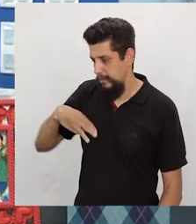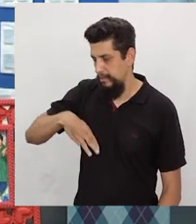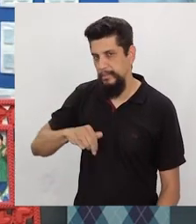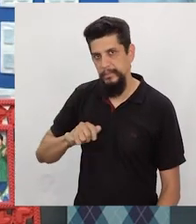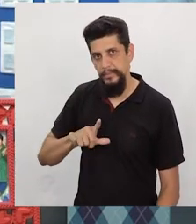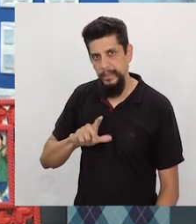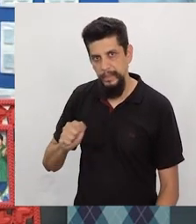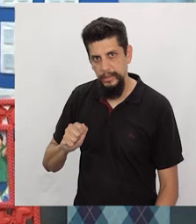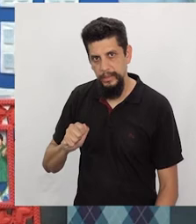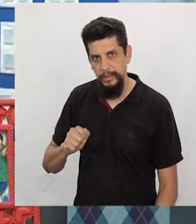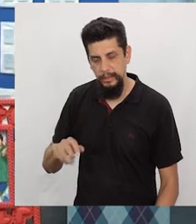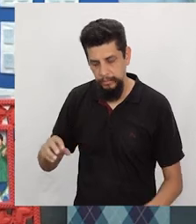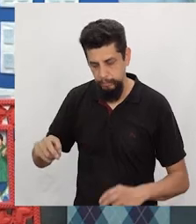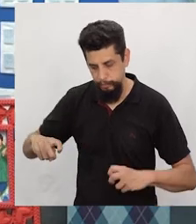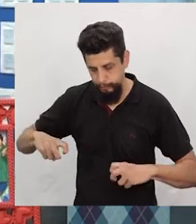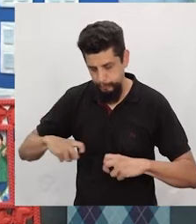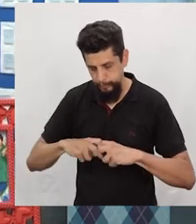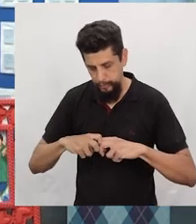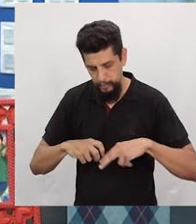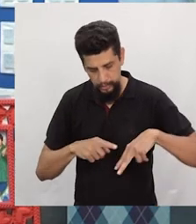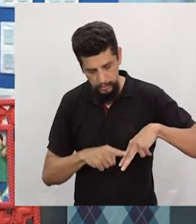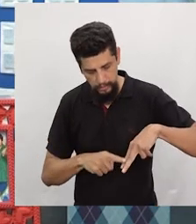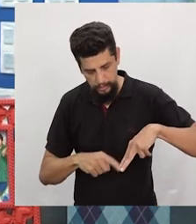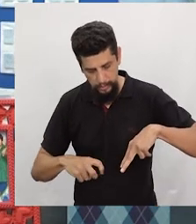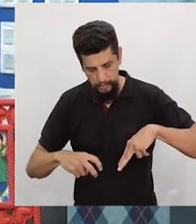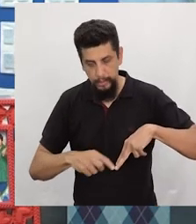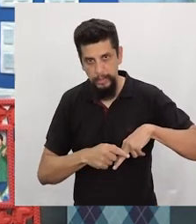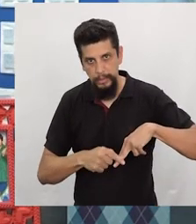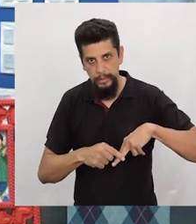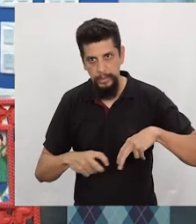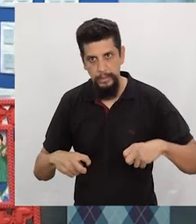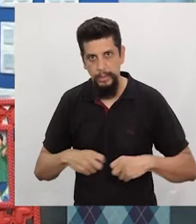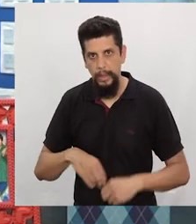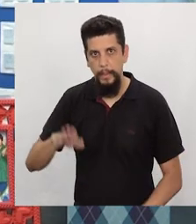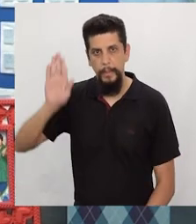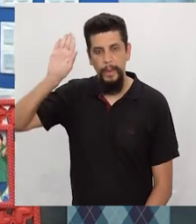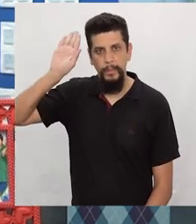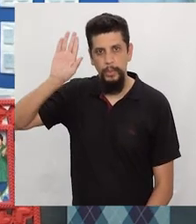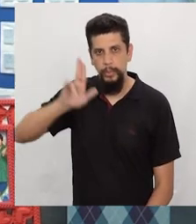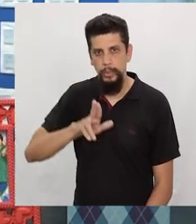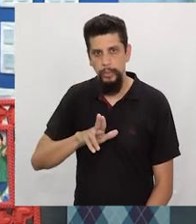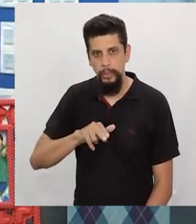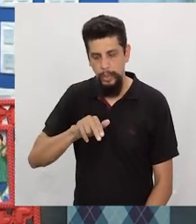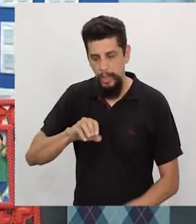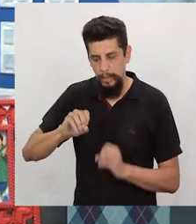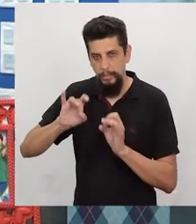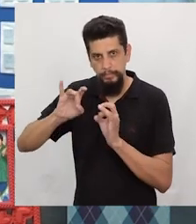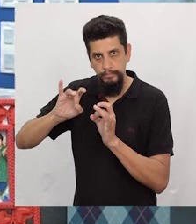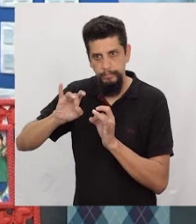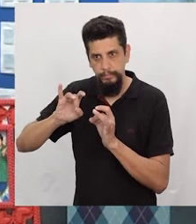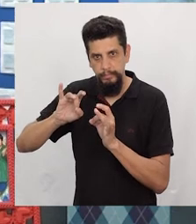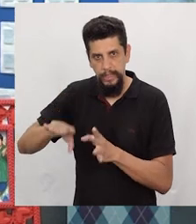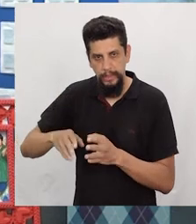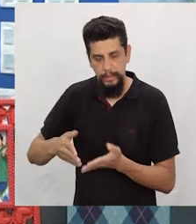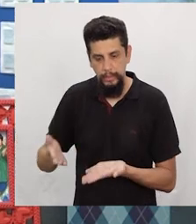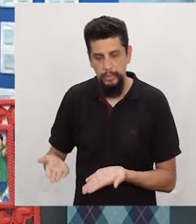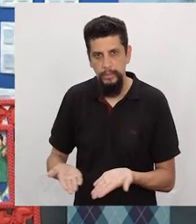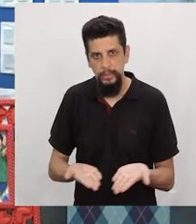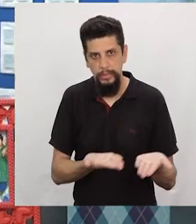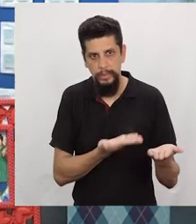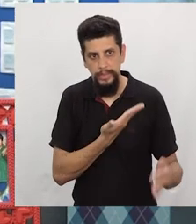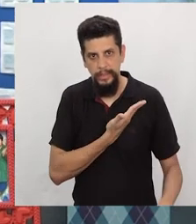Mila. Calçamos as meias uns dos outros, prometendo jamais entregar